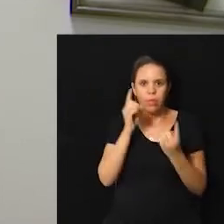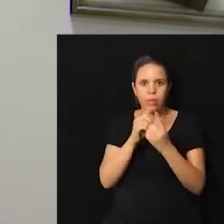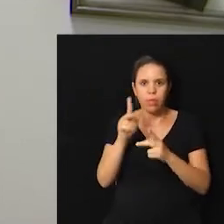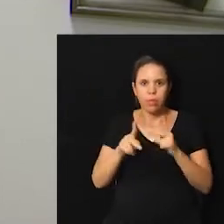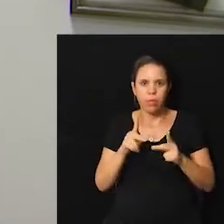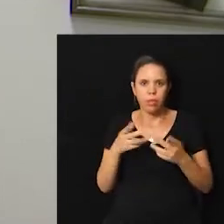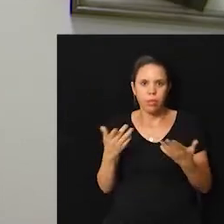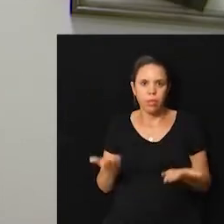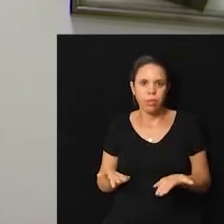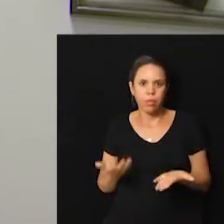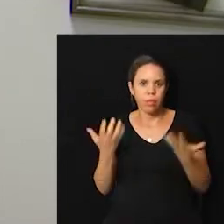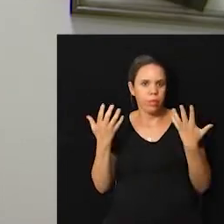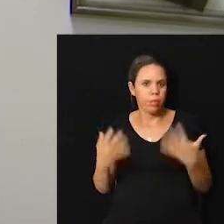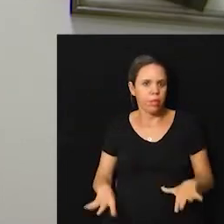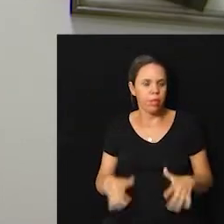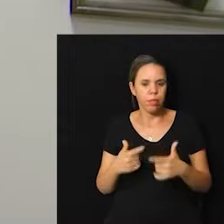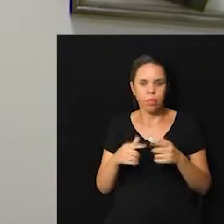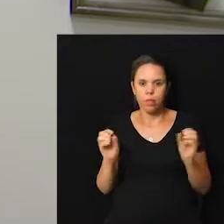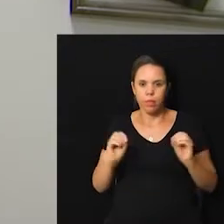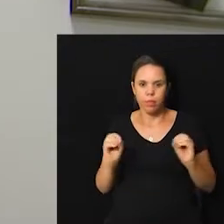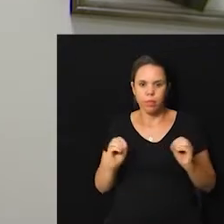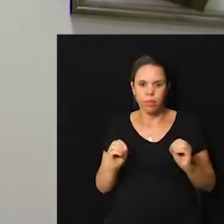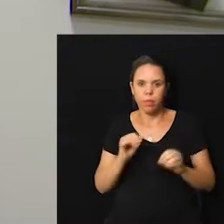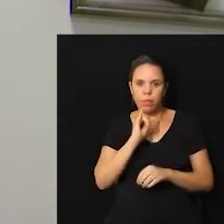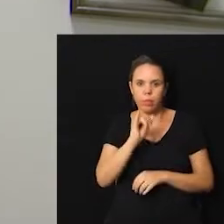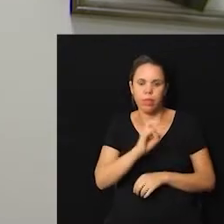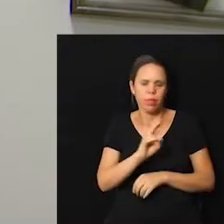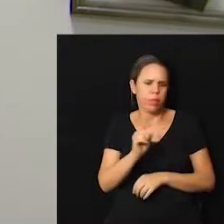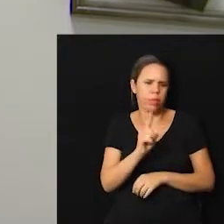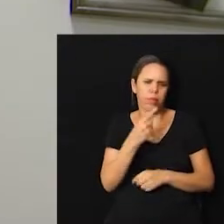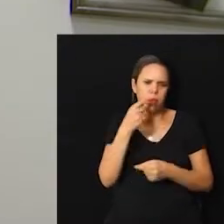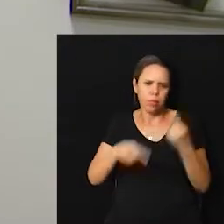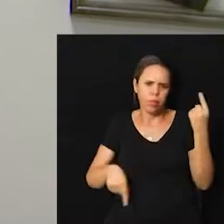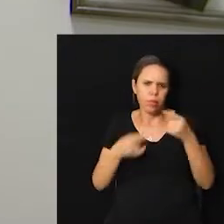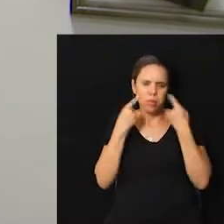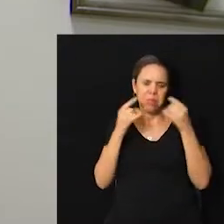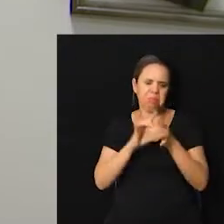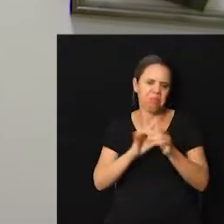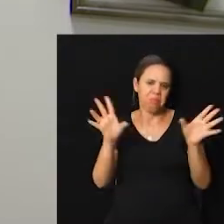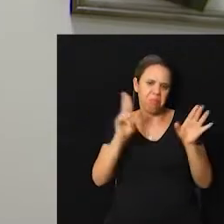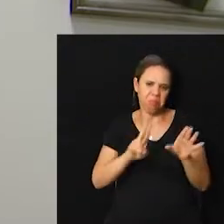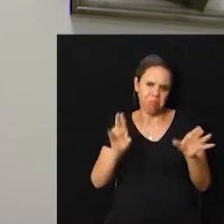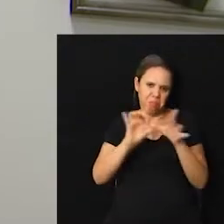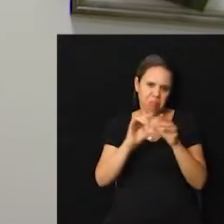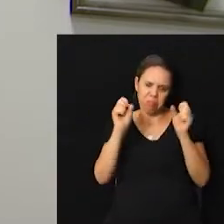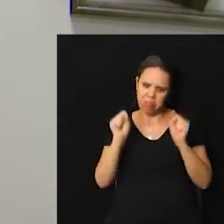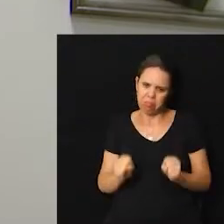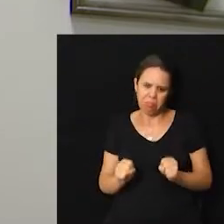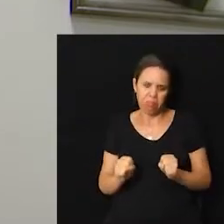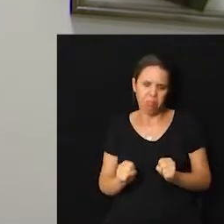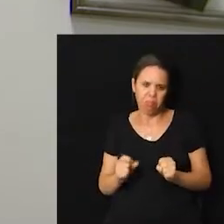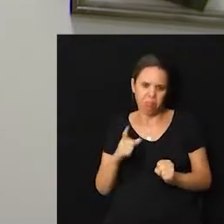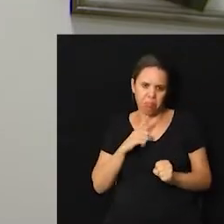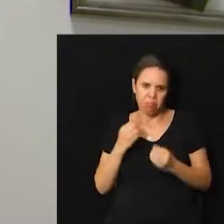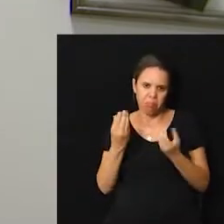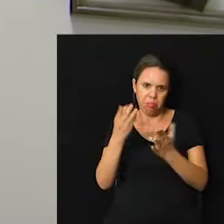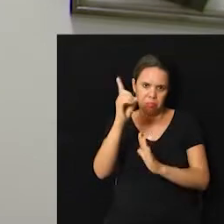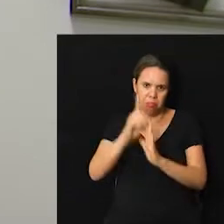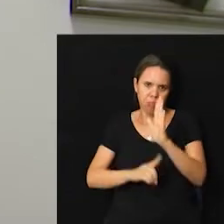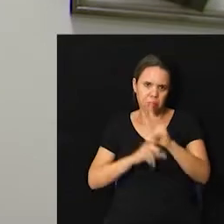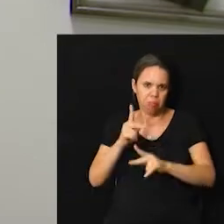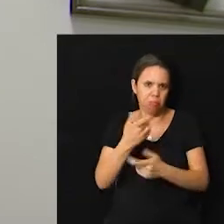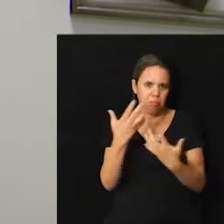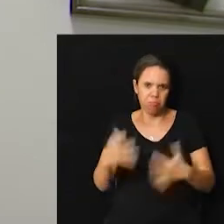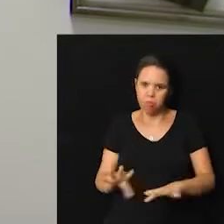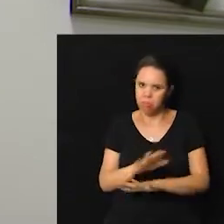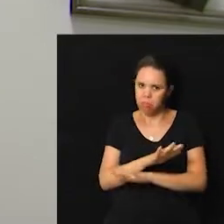a população. Nós não queremos aqui, de maneira nenhuma, dizer não use a máscara. Quem quiser utilizar, que utilizem. Mas temos que dar o direito daqueles